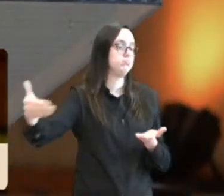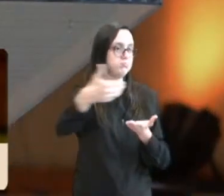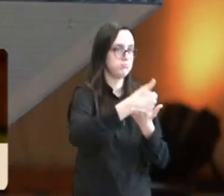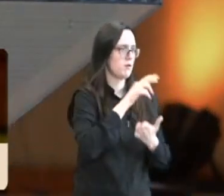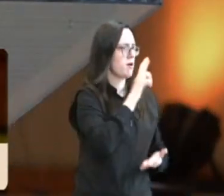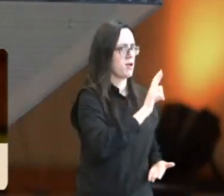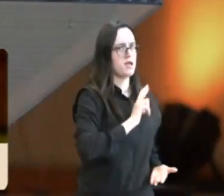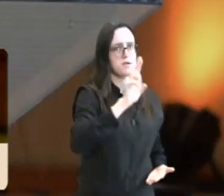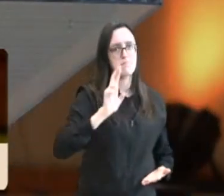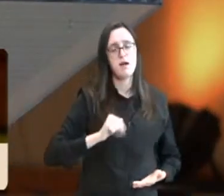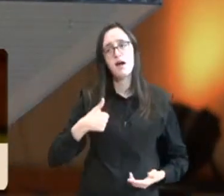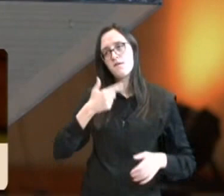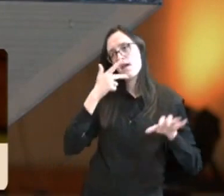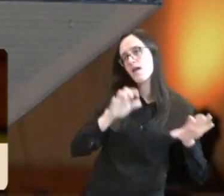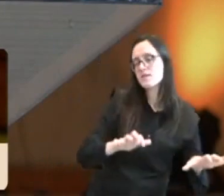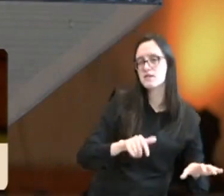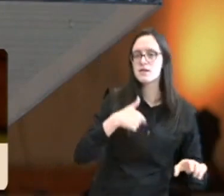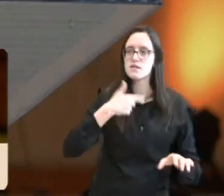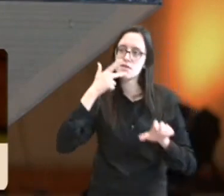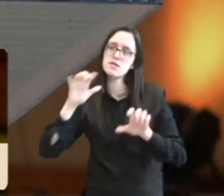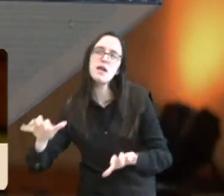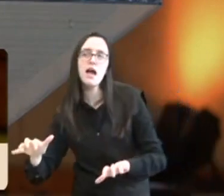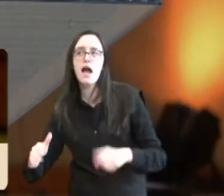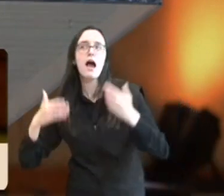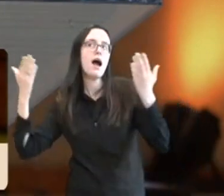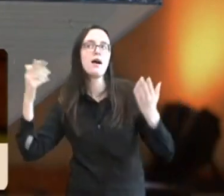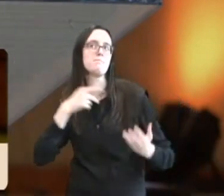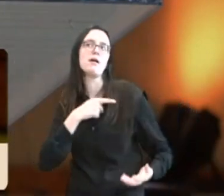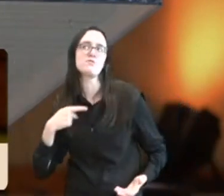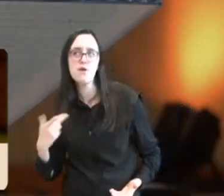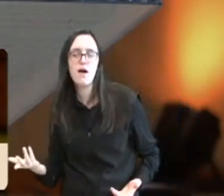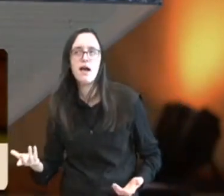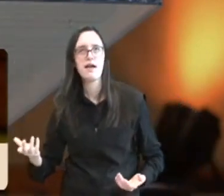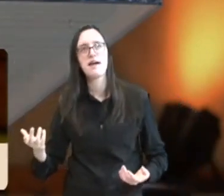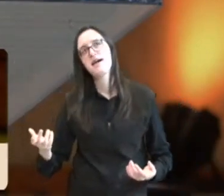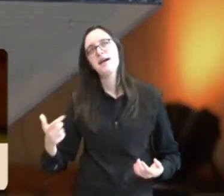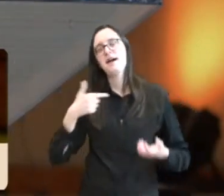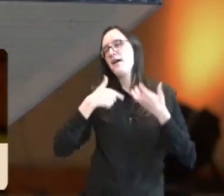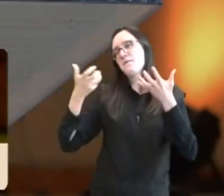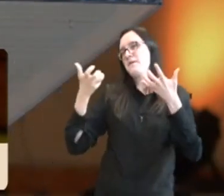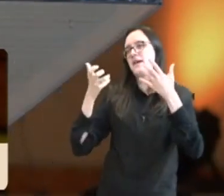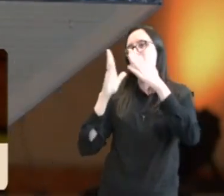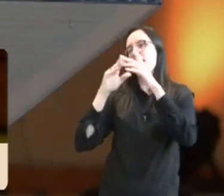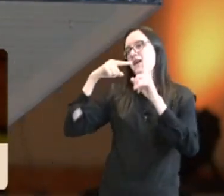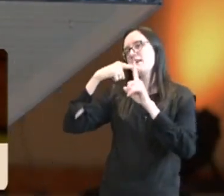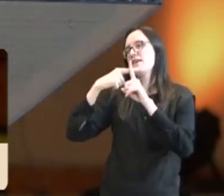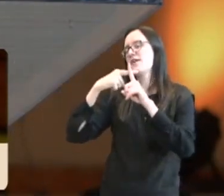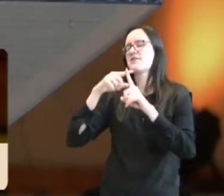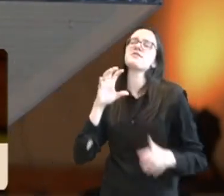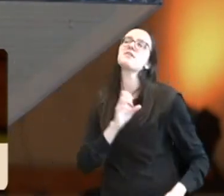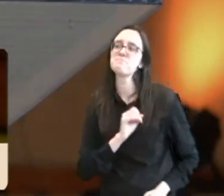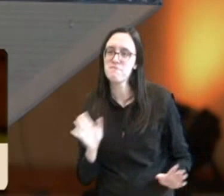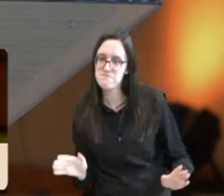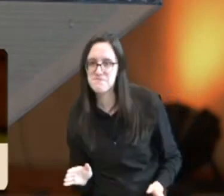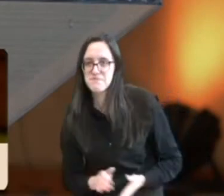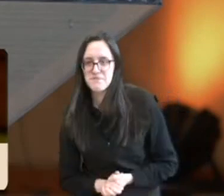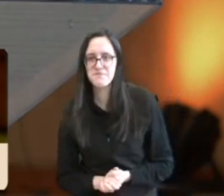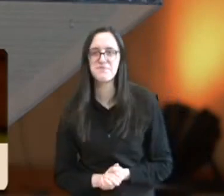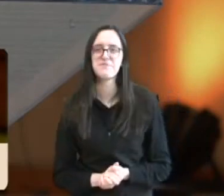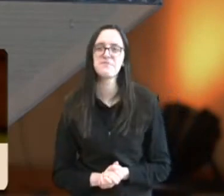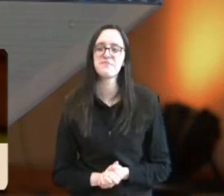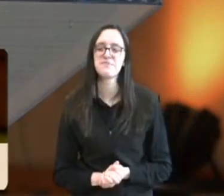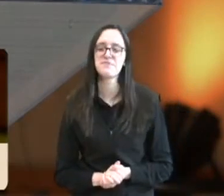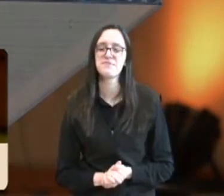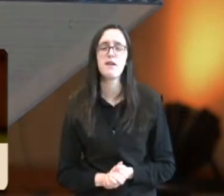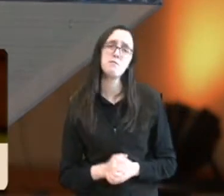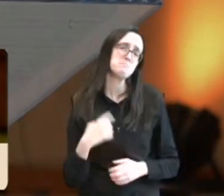Um vai dizer isso, outro vai dizer aquilo. Pastor, eu quero uma igreja muito amorosa. E a nossa